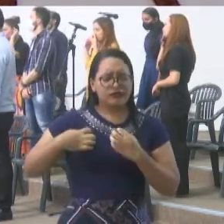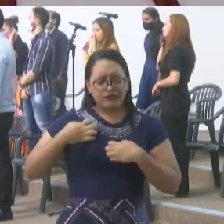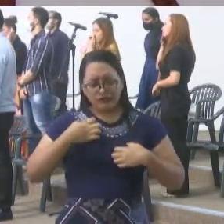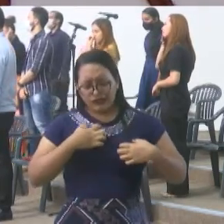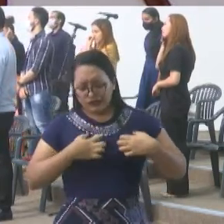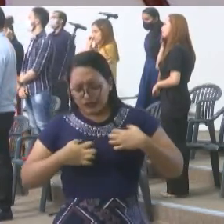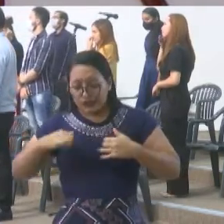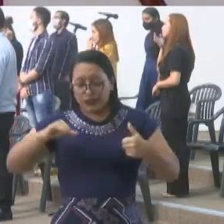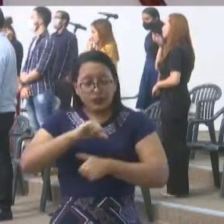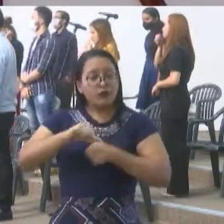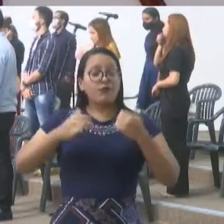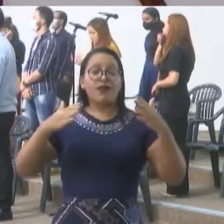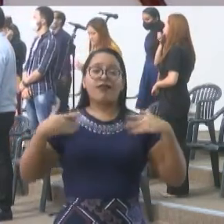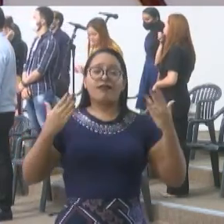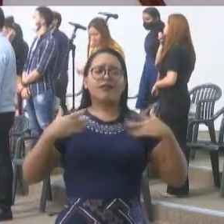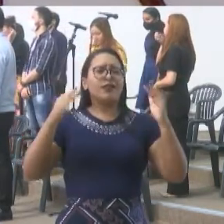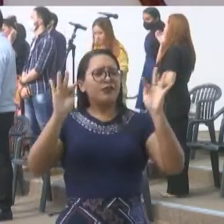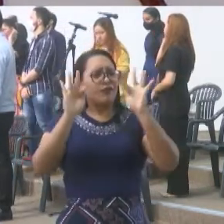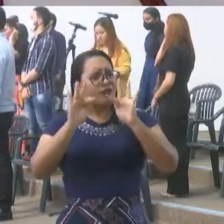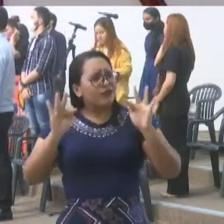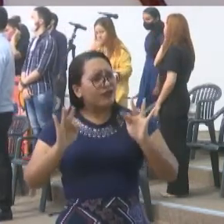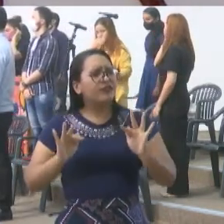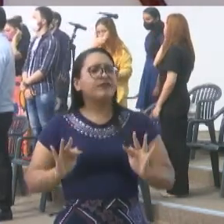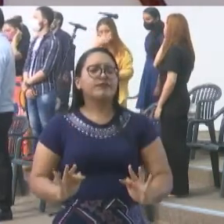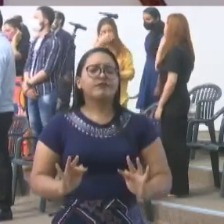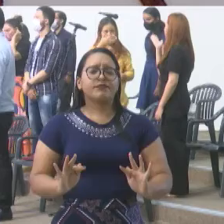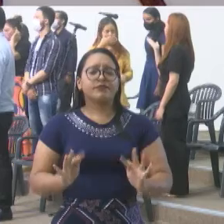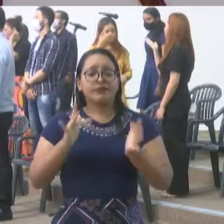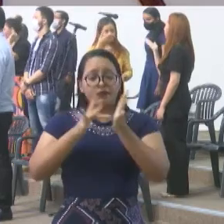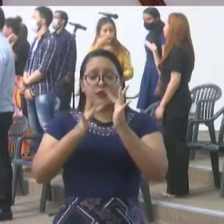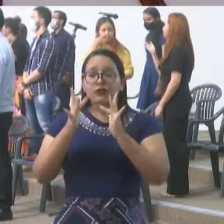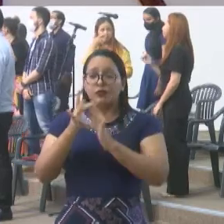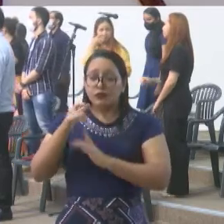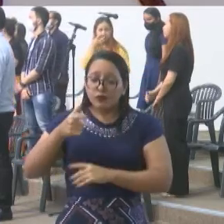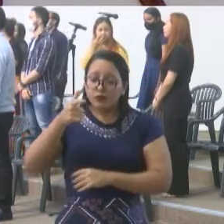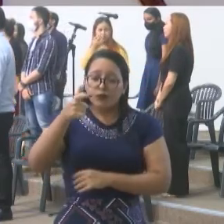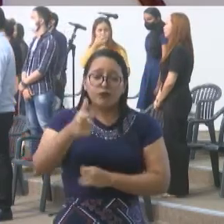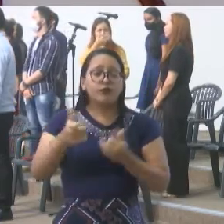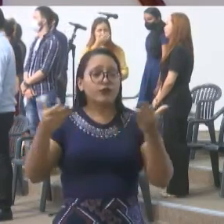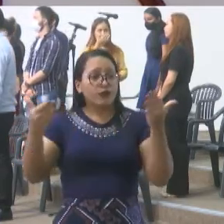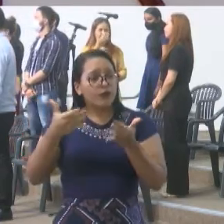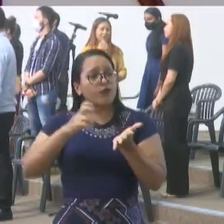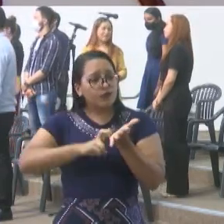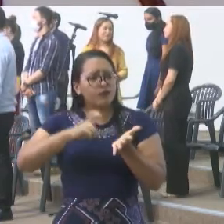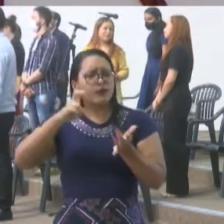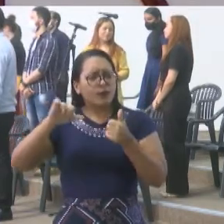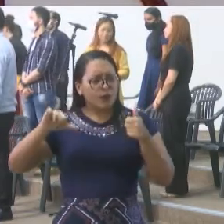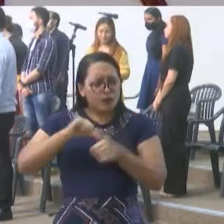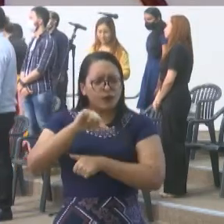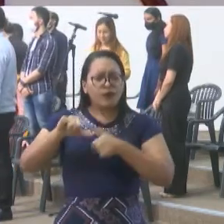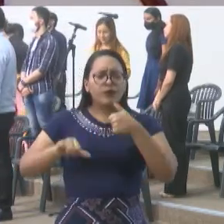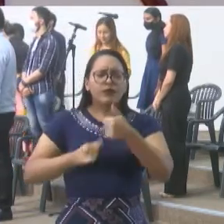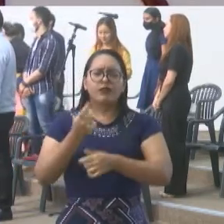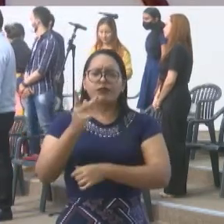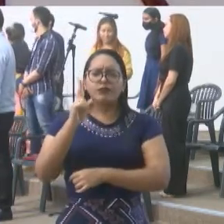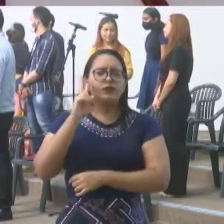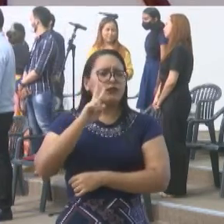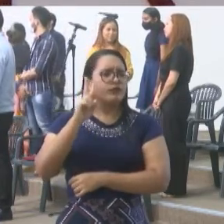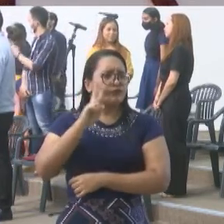para a abundância, do desespero para a esperança, Jesus te convida aqui nessa manhã para mudar a tua história e transformar a sua